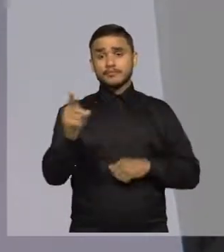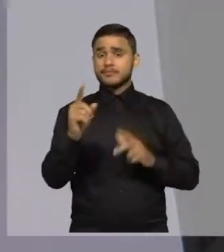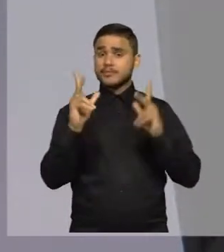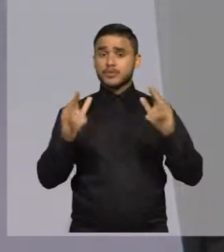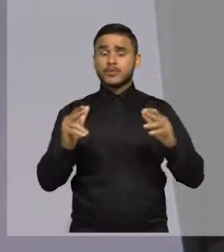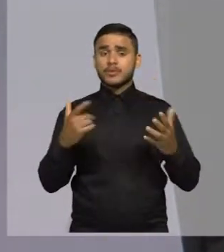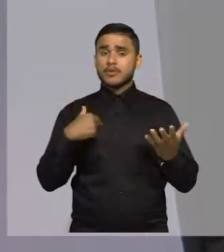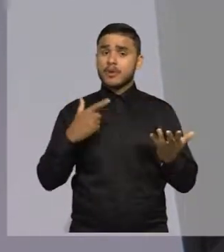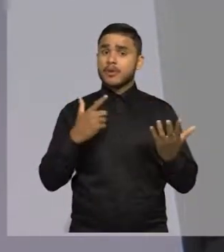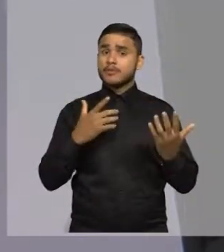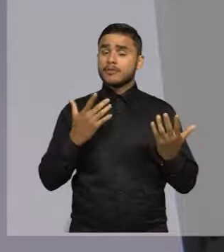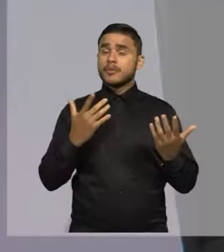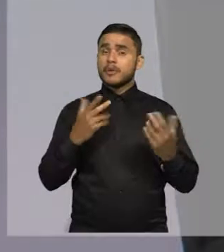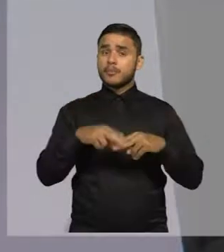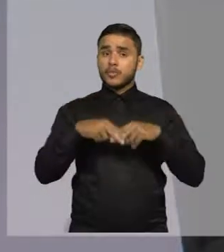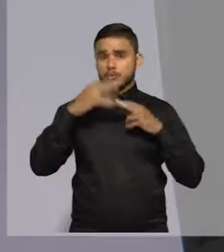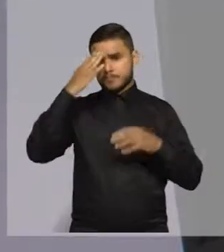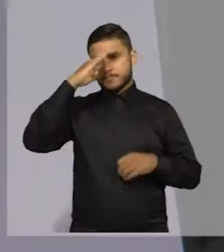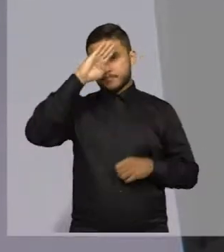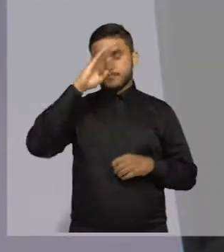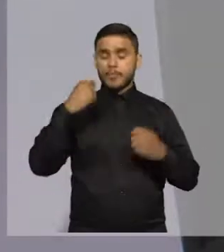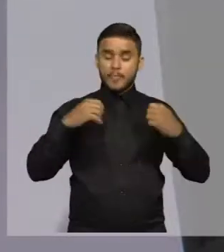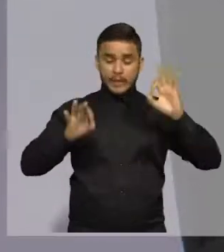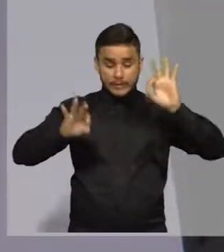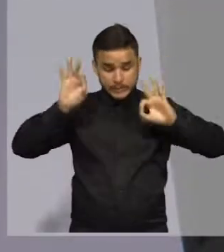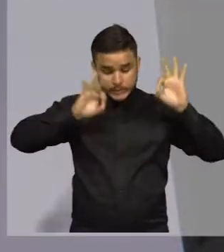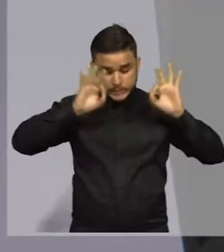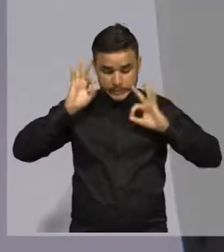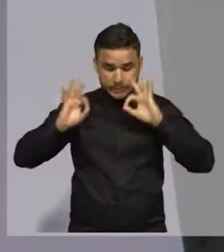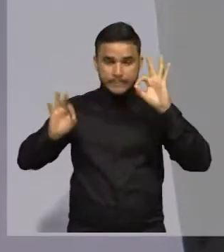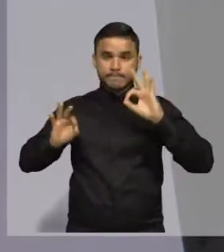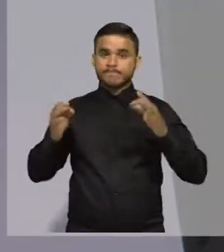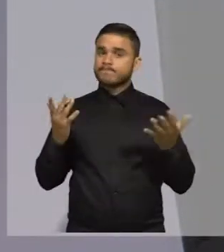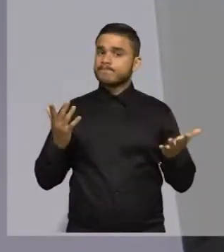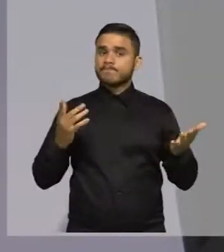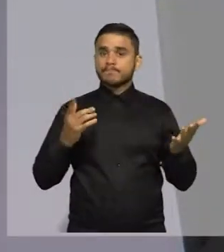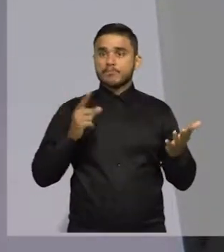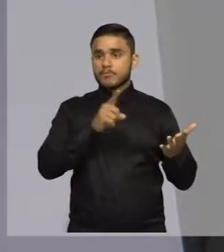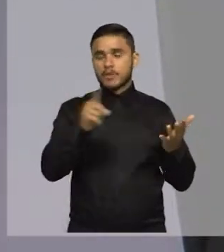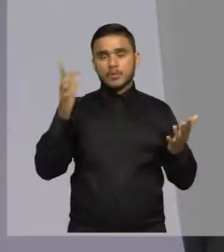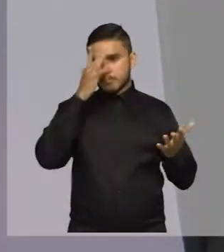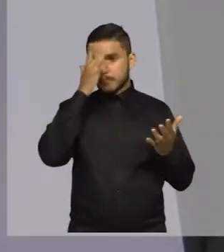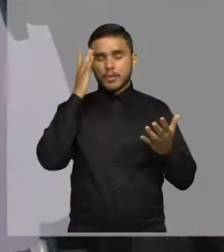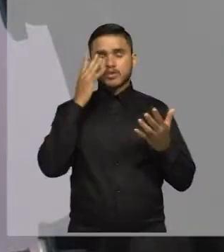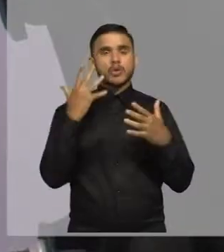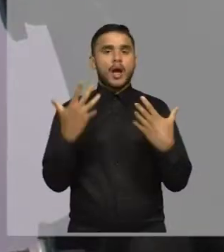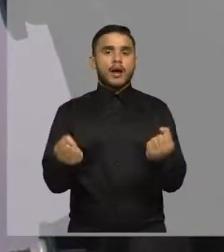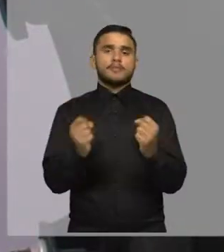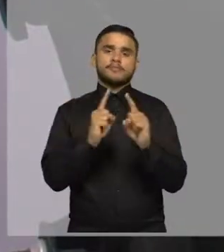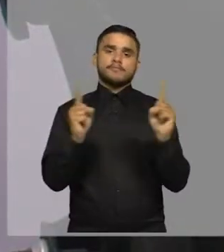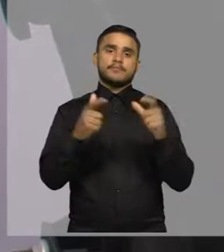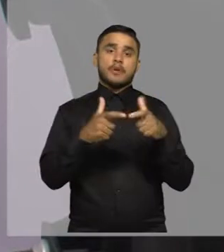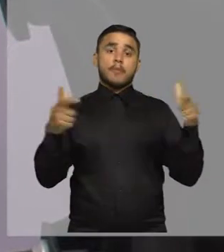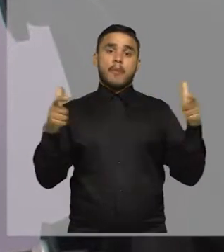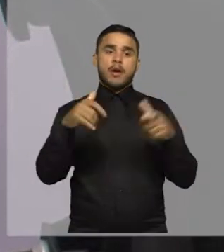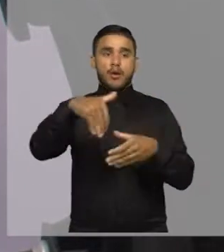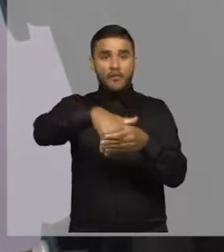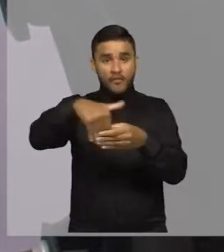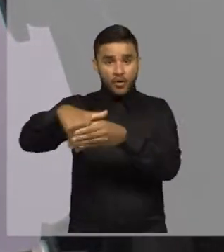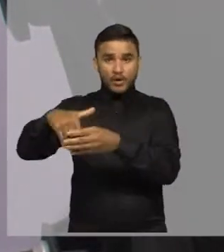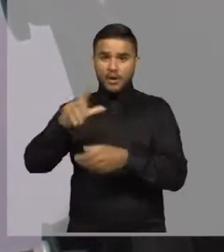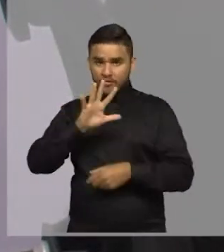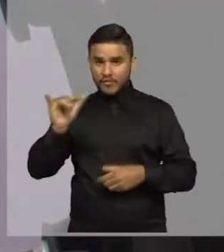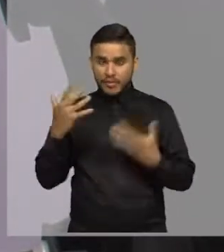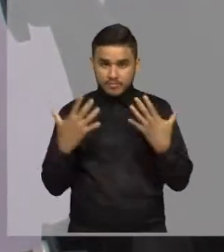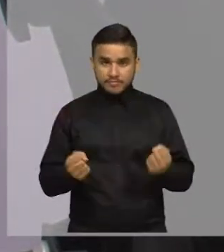vai ter que se virar para adotar medidas que, com certeza, não vão satisfazer essa maioria que votou